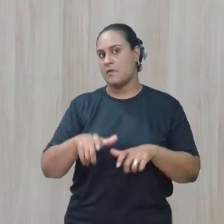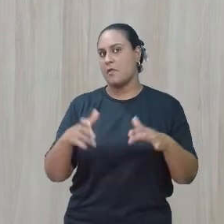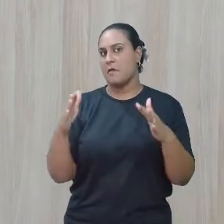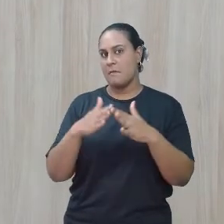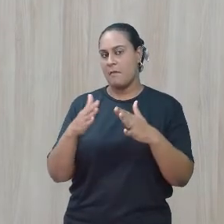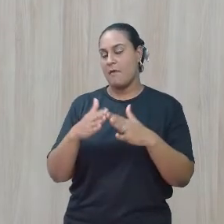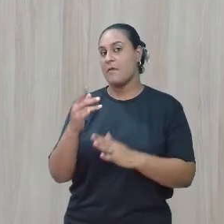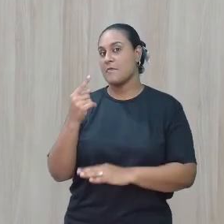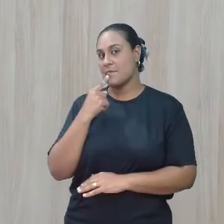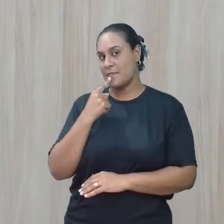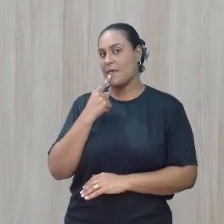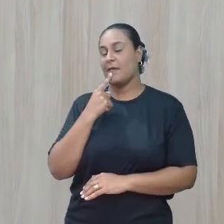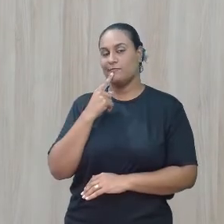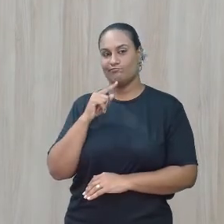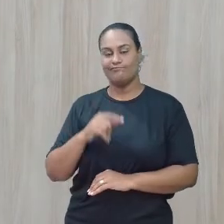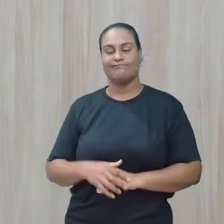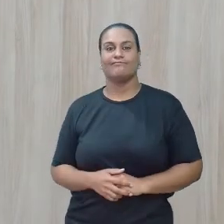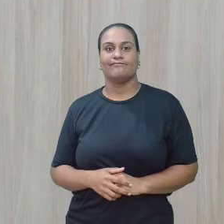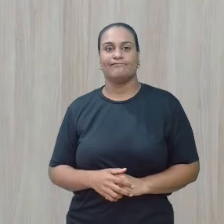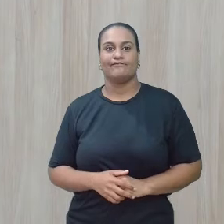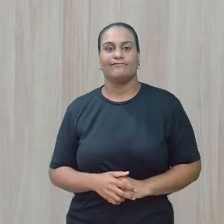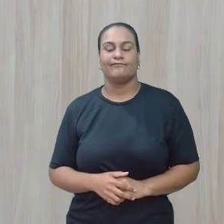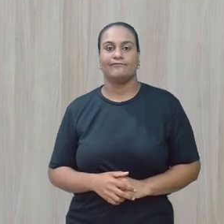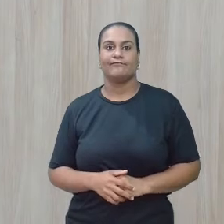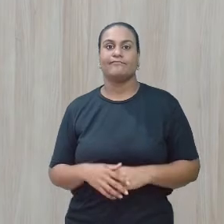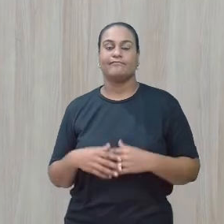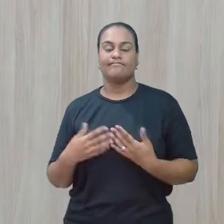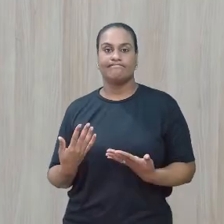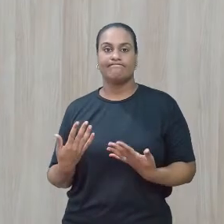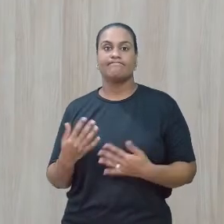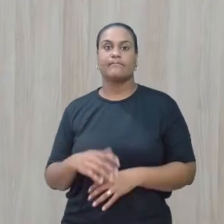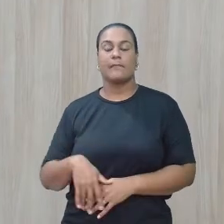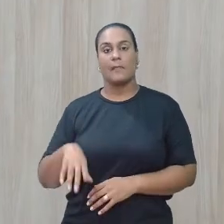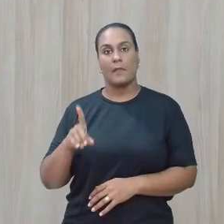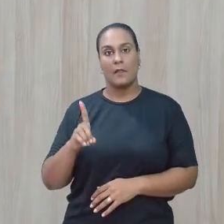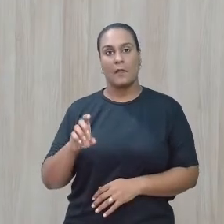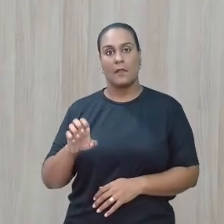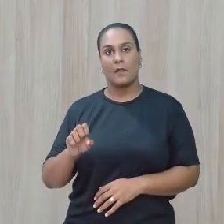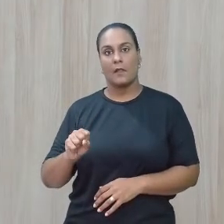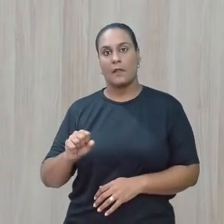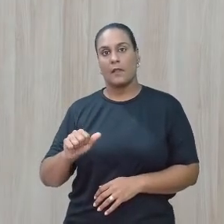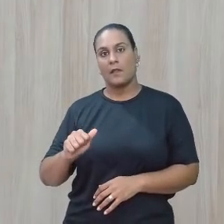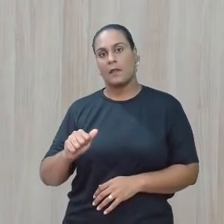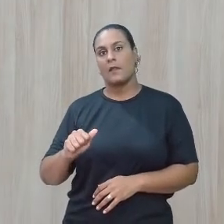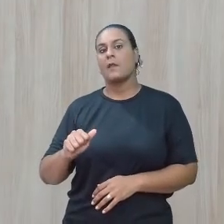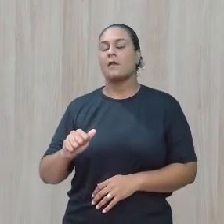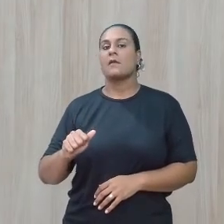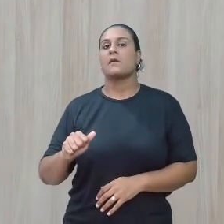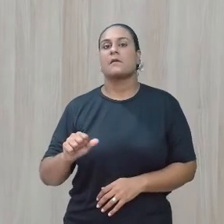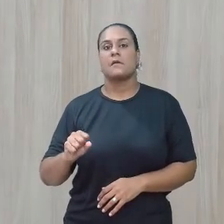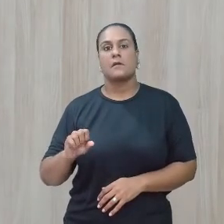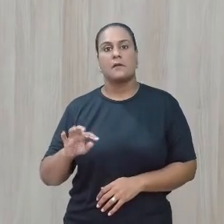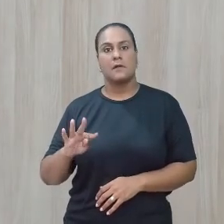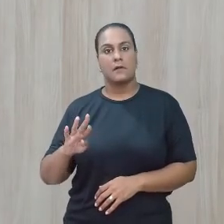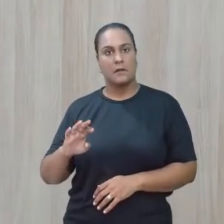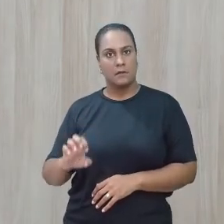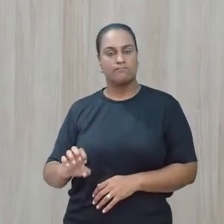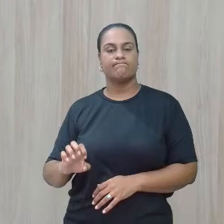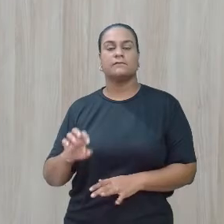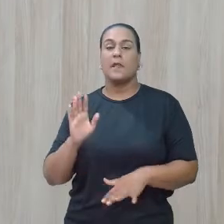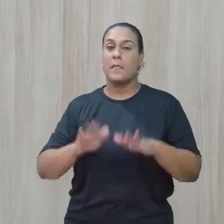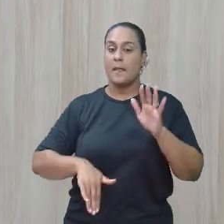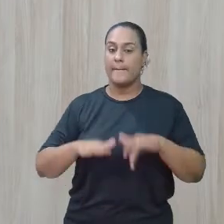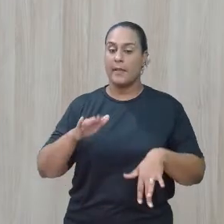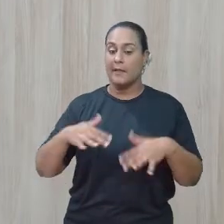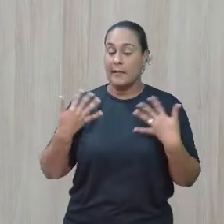ao ecossistema daquele local. Então, desastre é devido à sua intensidade, à sua magnitude. Enfim,